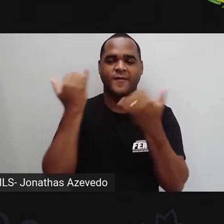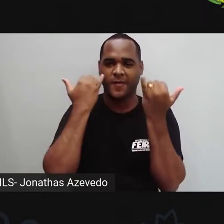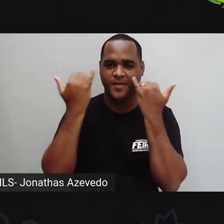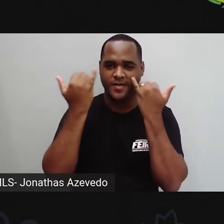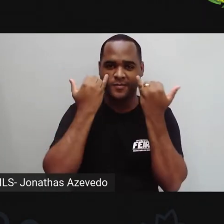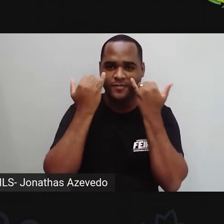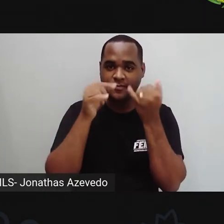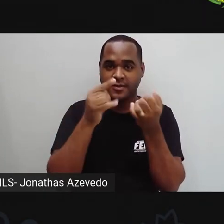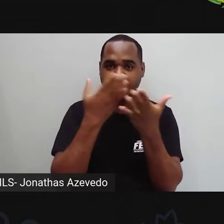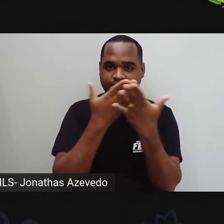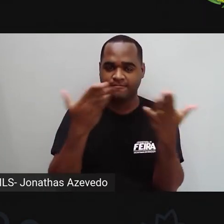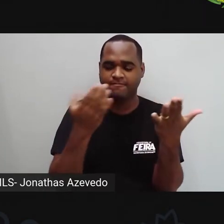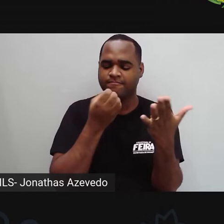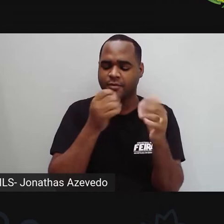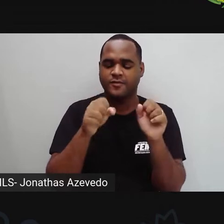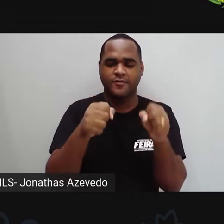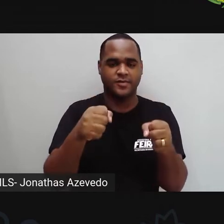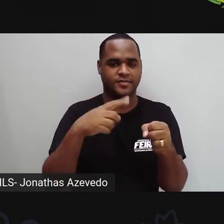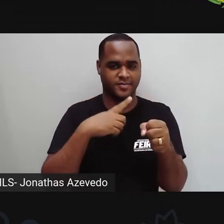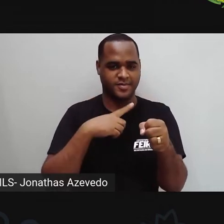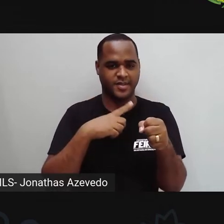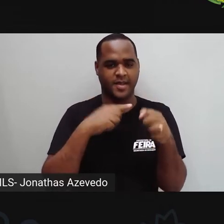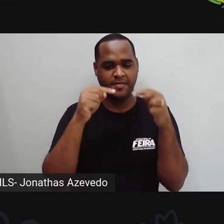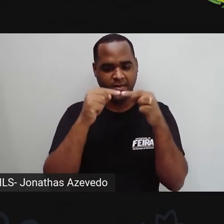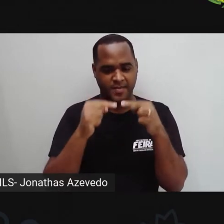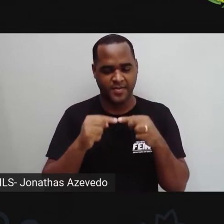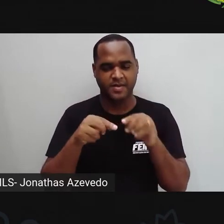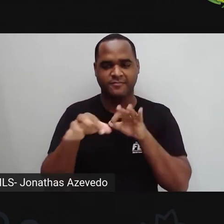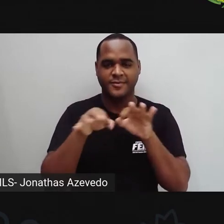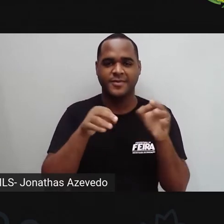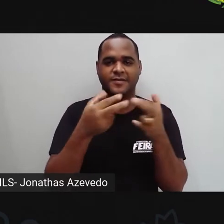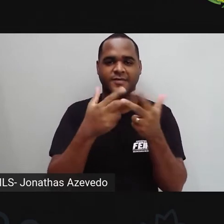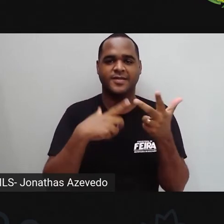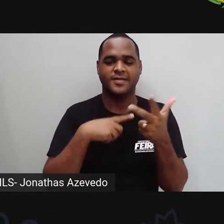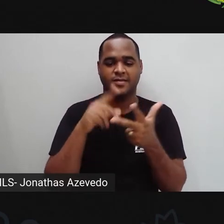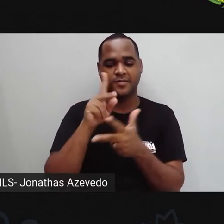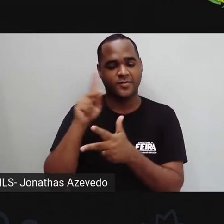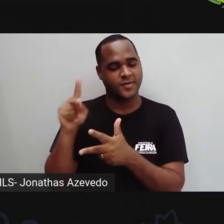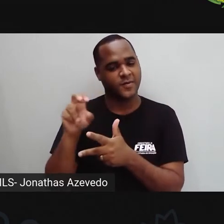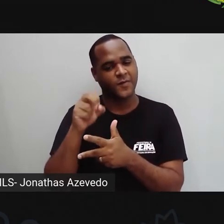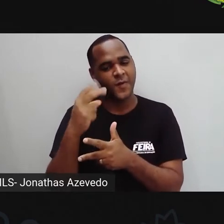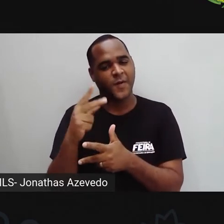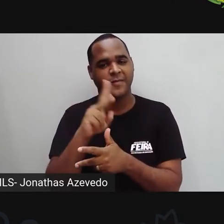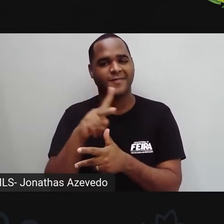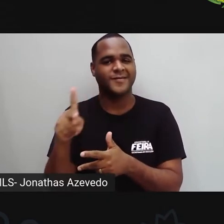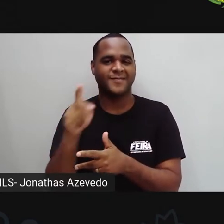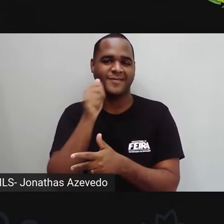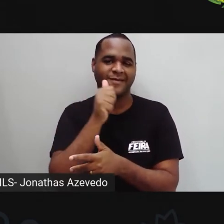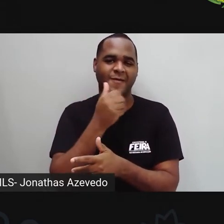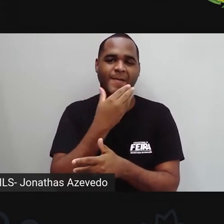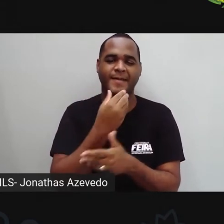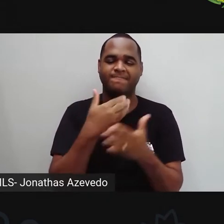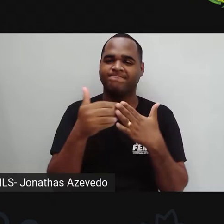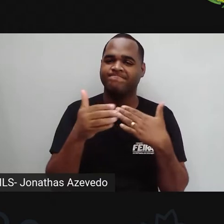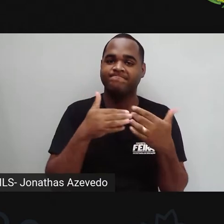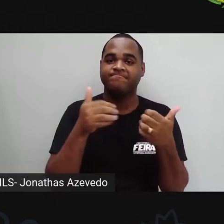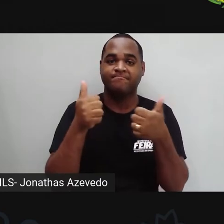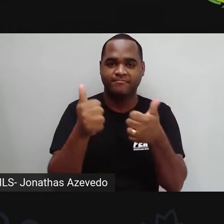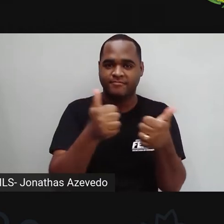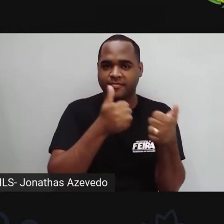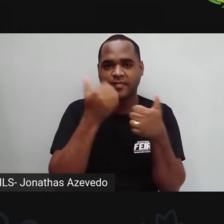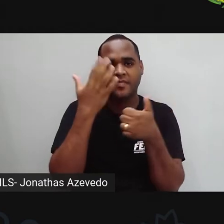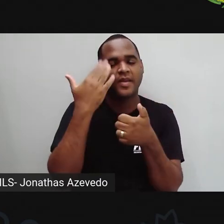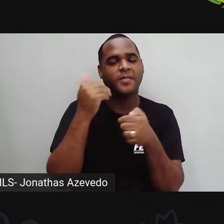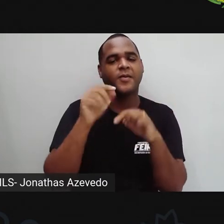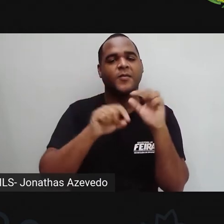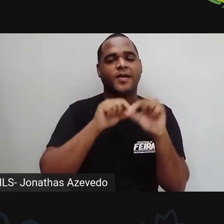E vocês vão dando seguimento com as atividades preparadas aí por seu professor ou por sua professora. Então vamos lá saber sobre